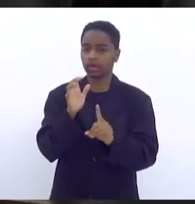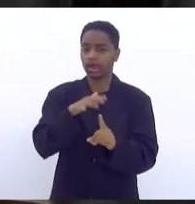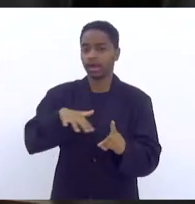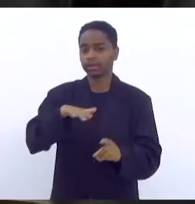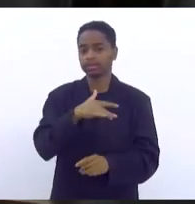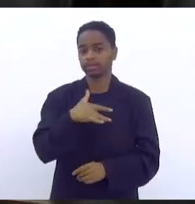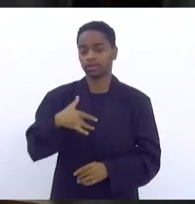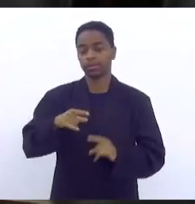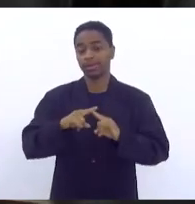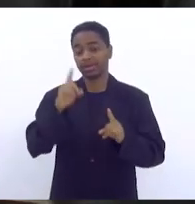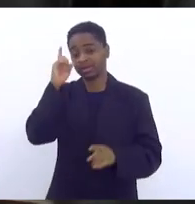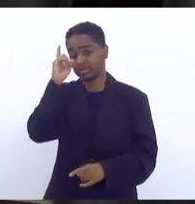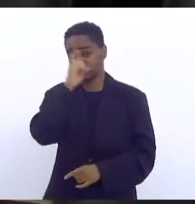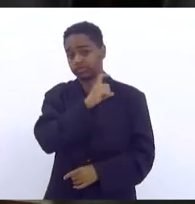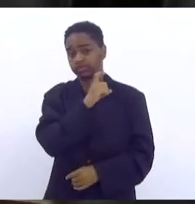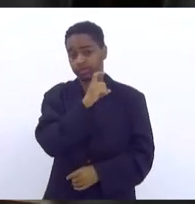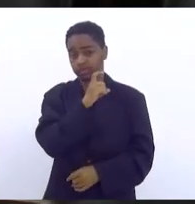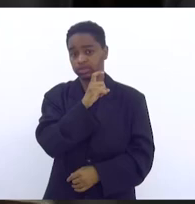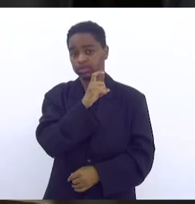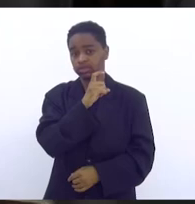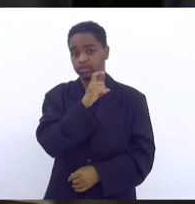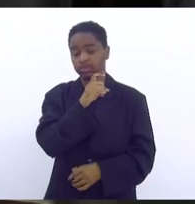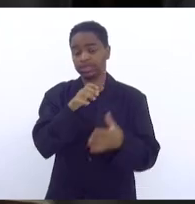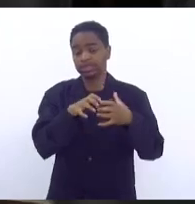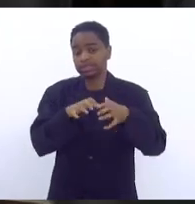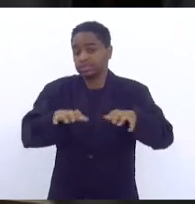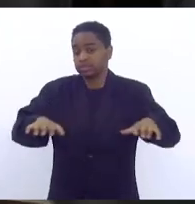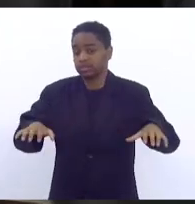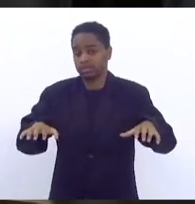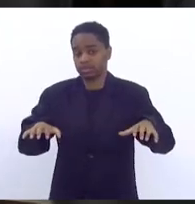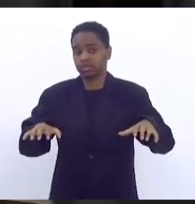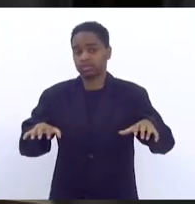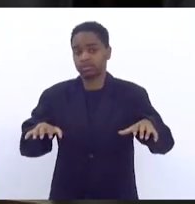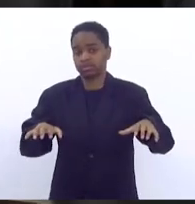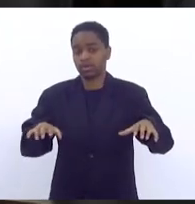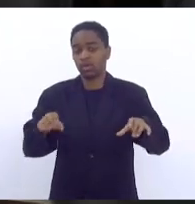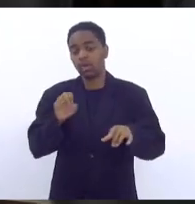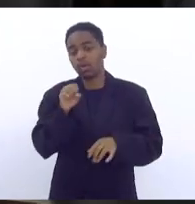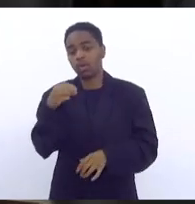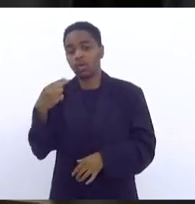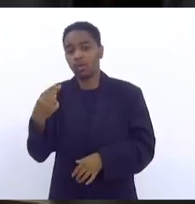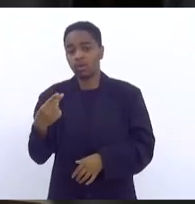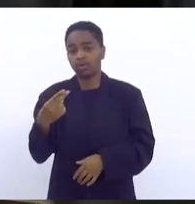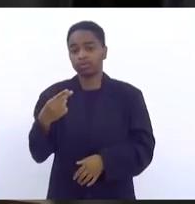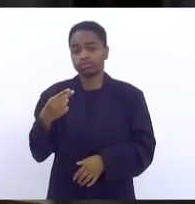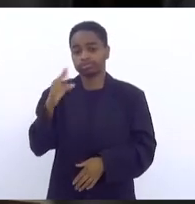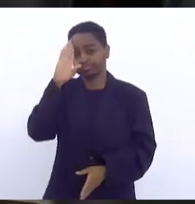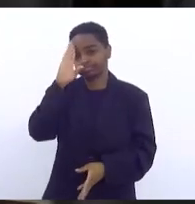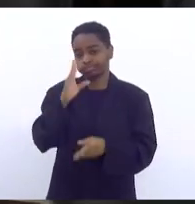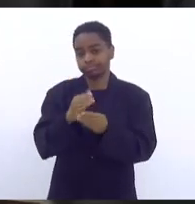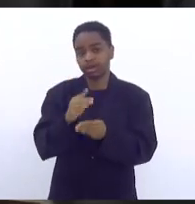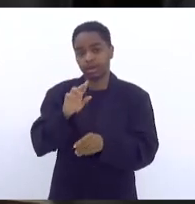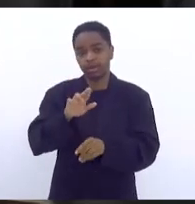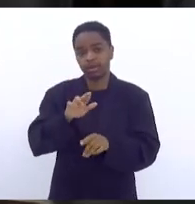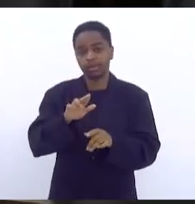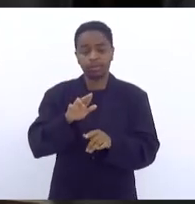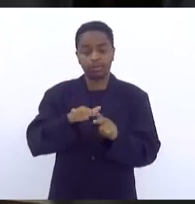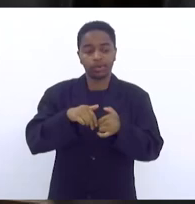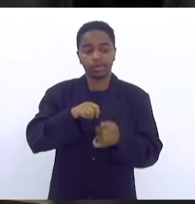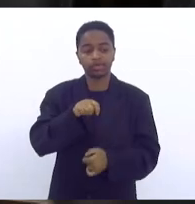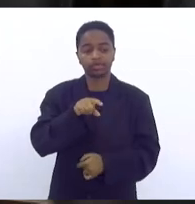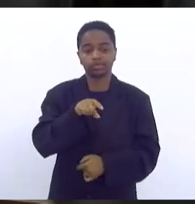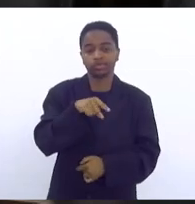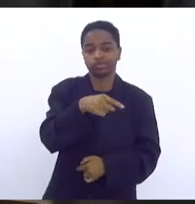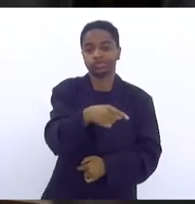difícil isolar o efeito no indicador eu atribuí a uma concessionária porque eu tenho